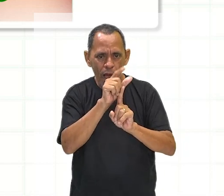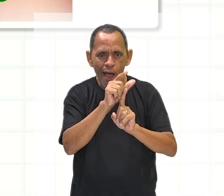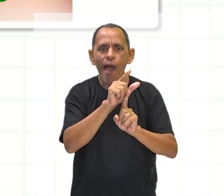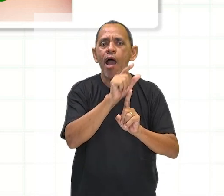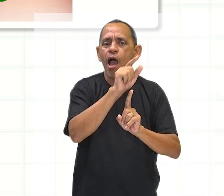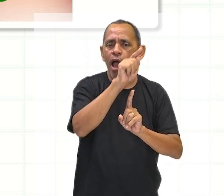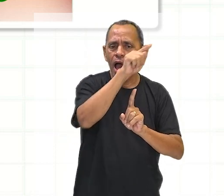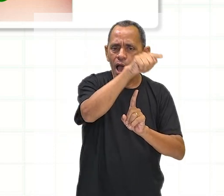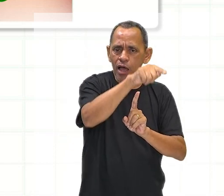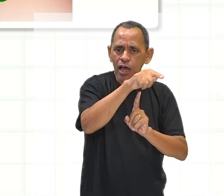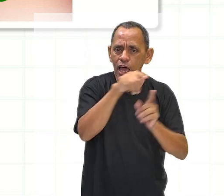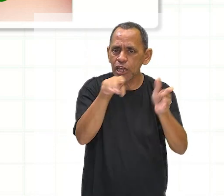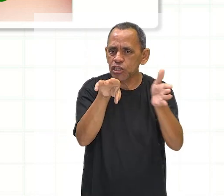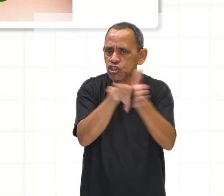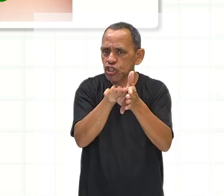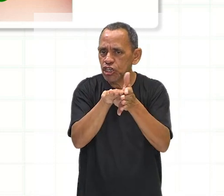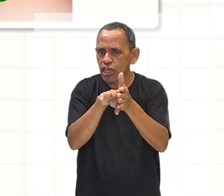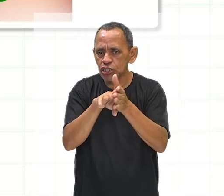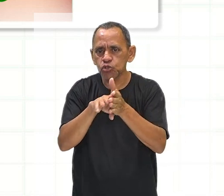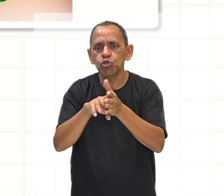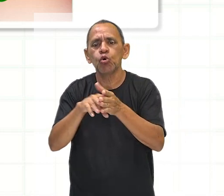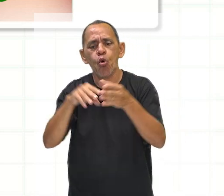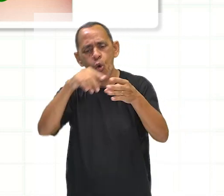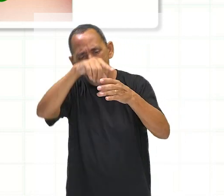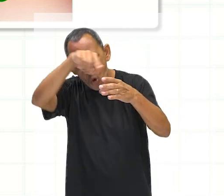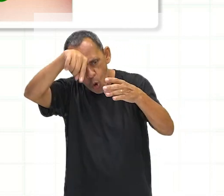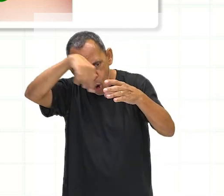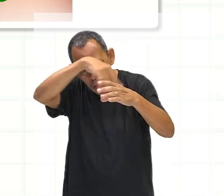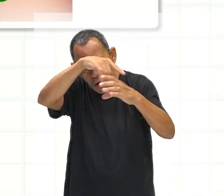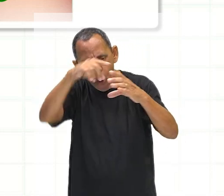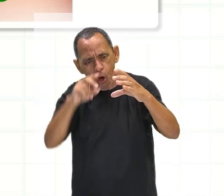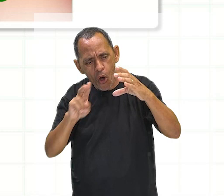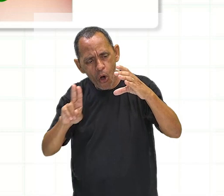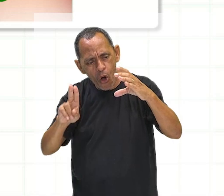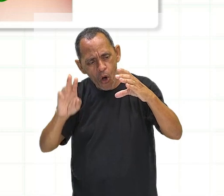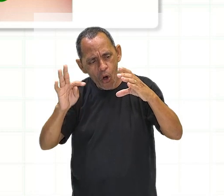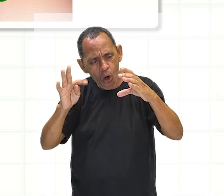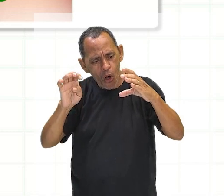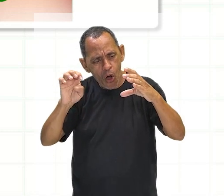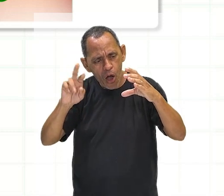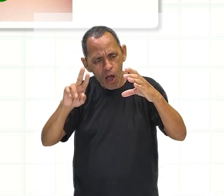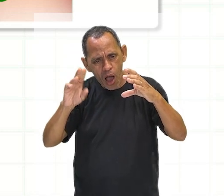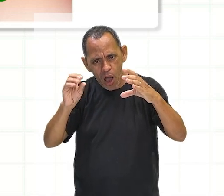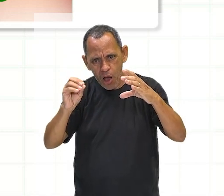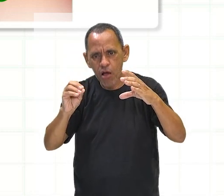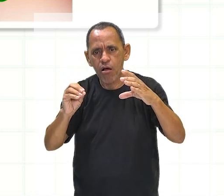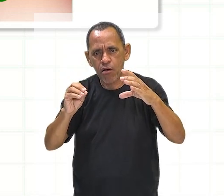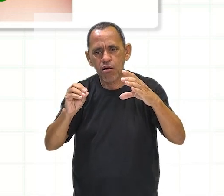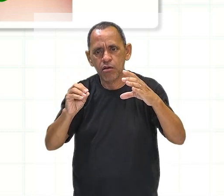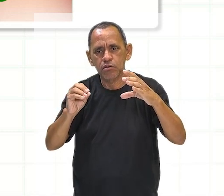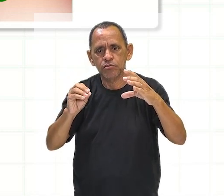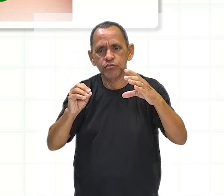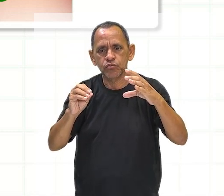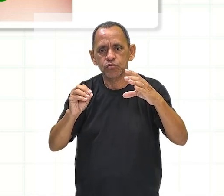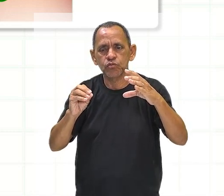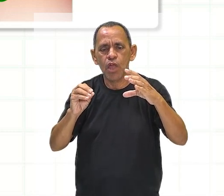né, e liberados, como a gente pôde observar. Passa pela uretra e é lançado até nesse período